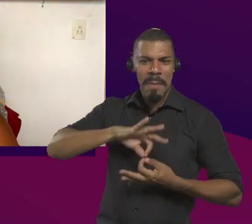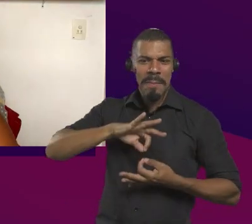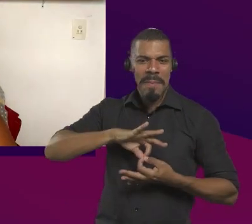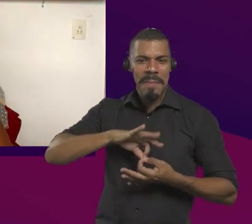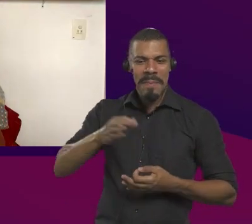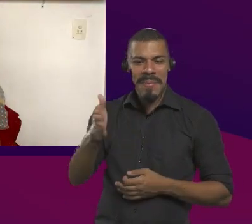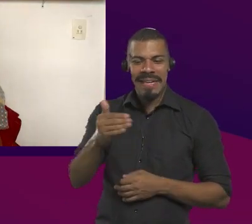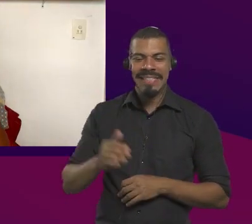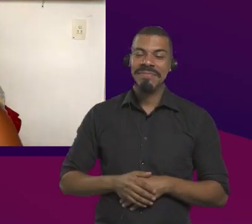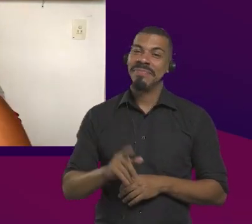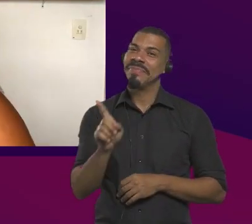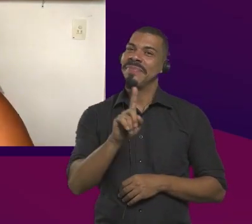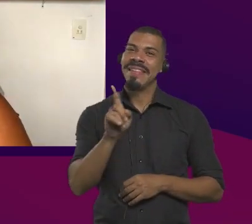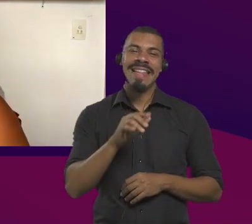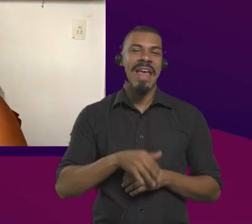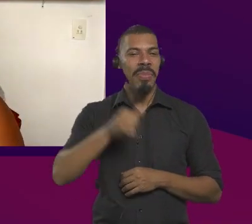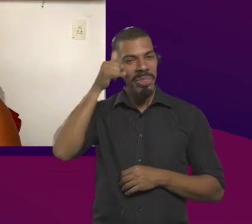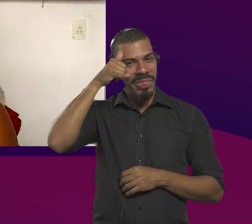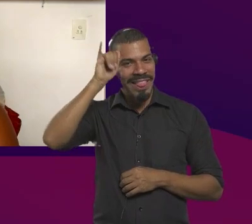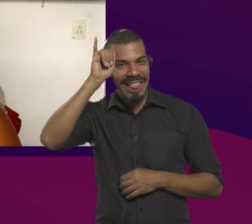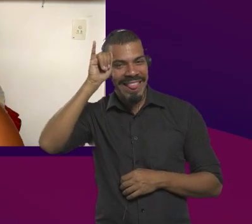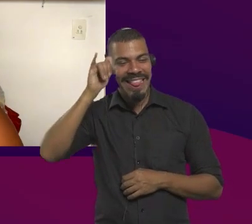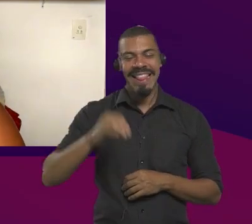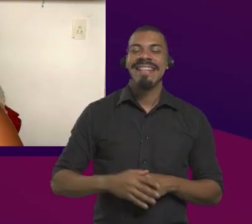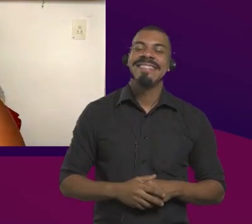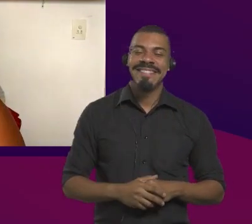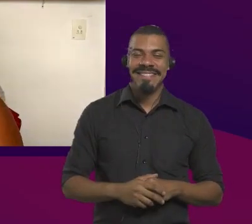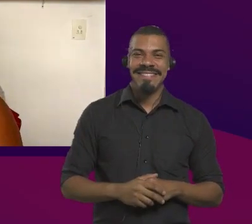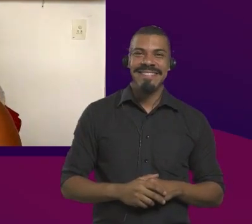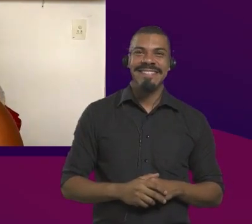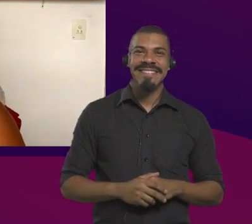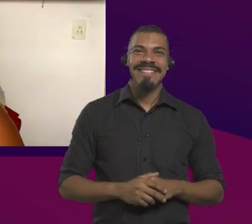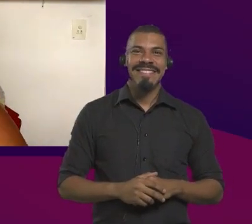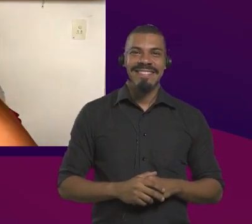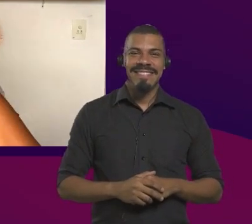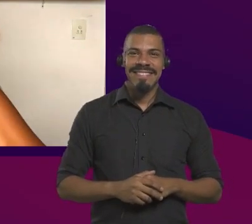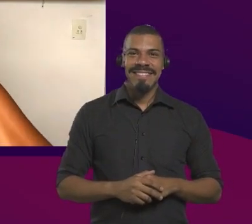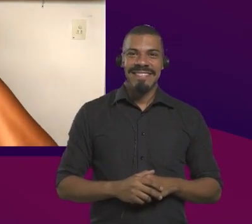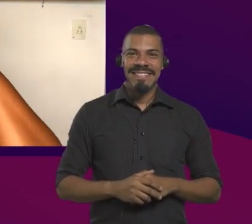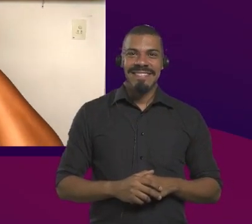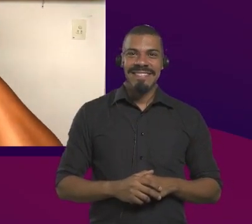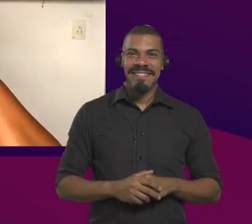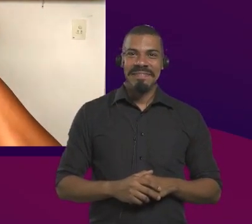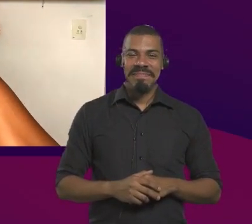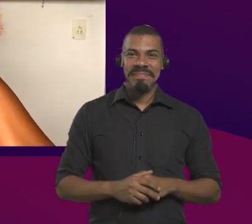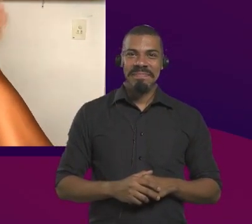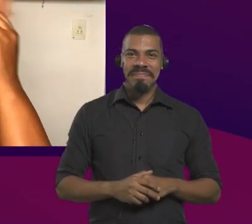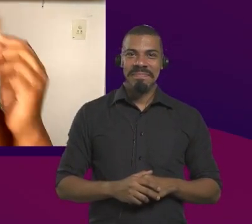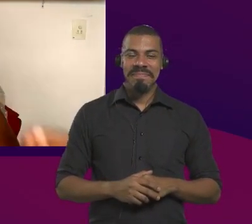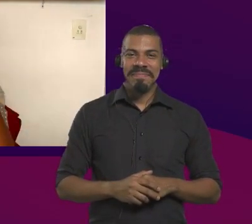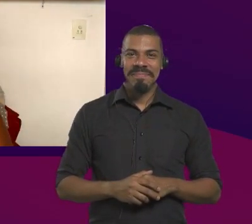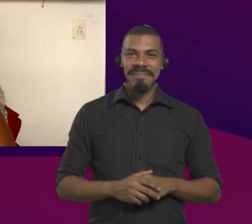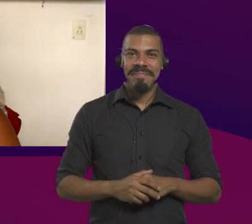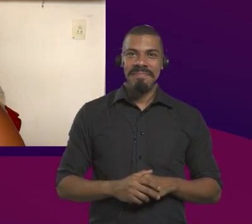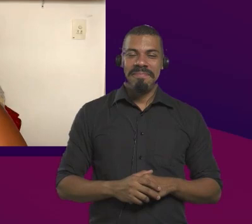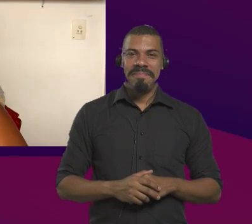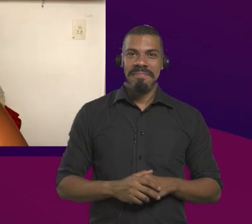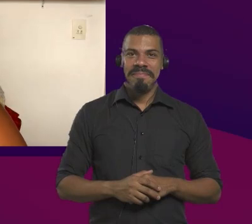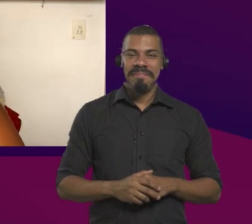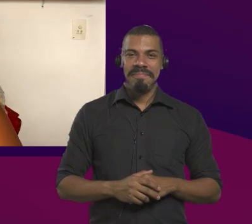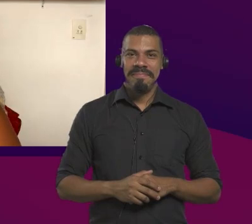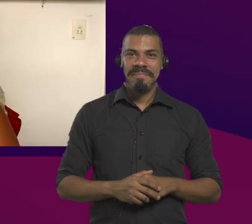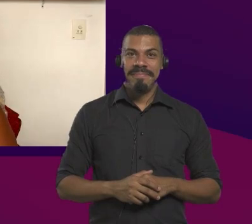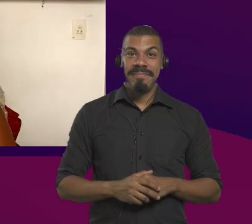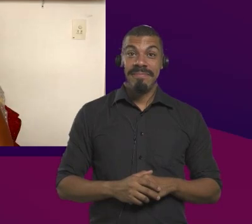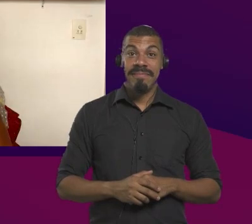Não, sou taurina. Ah, Dani... Sim, E assim,